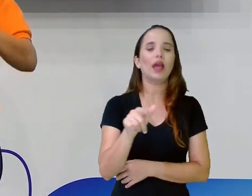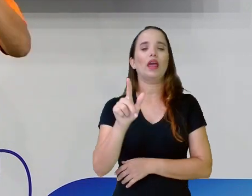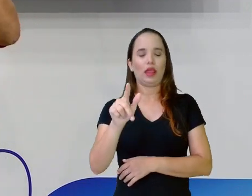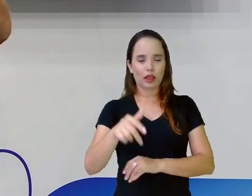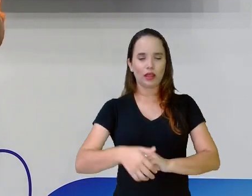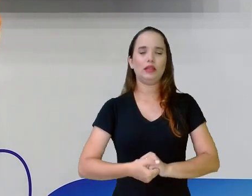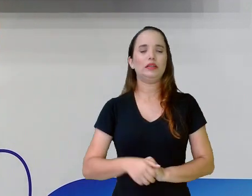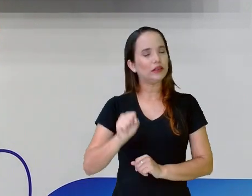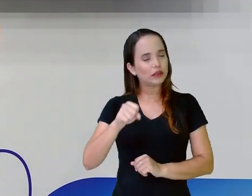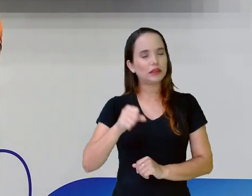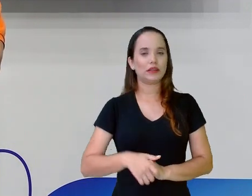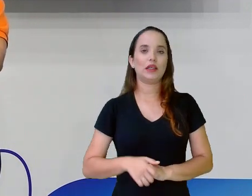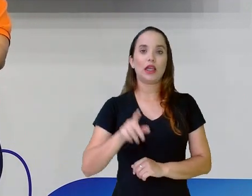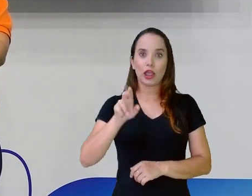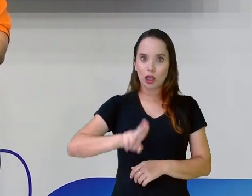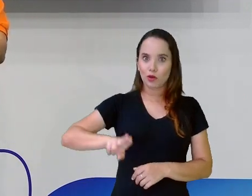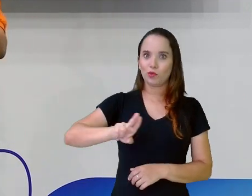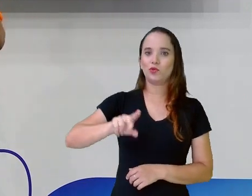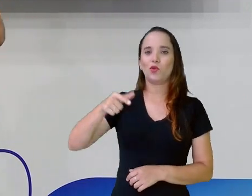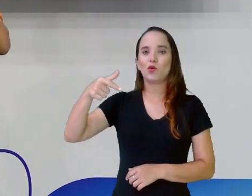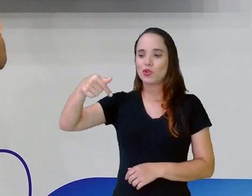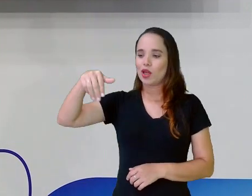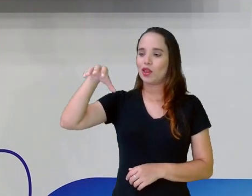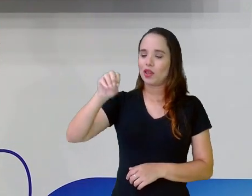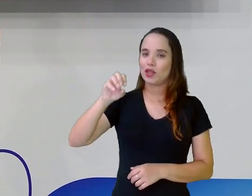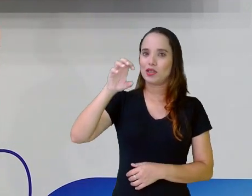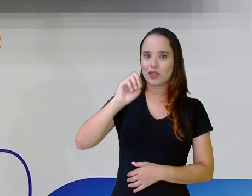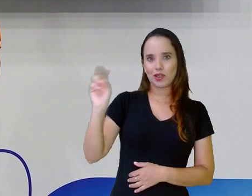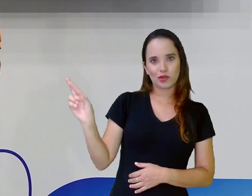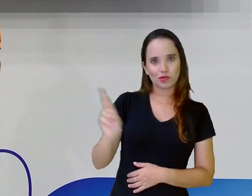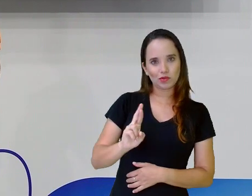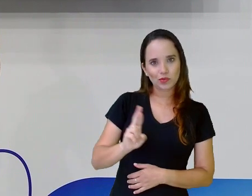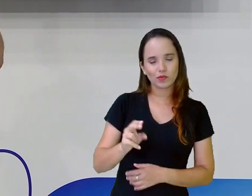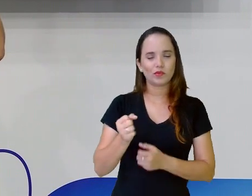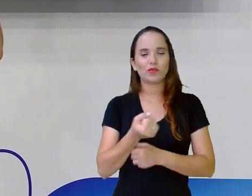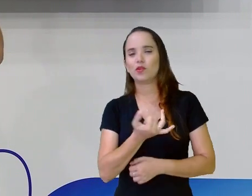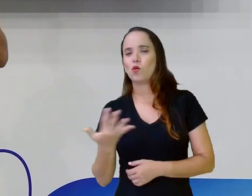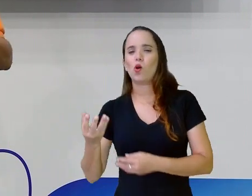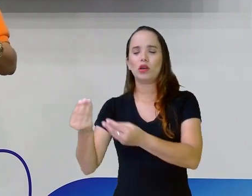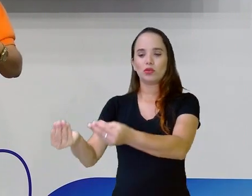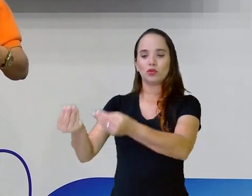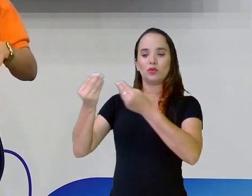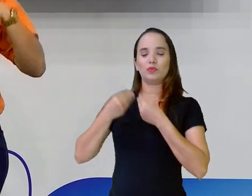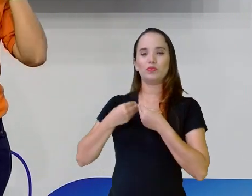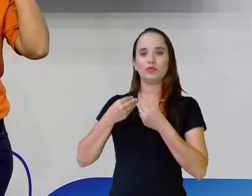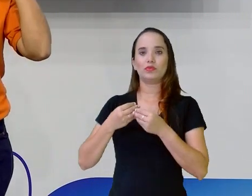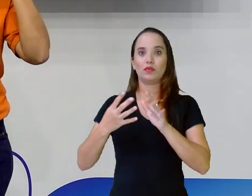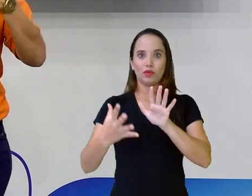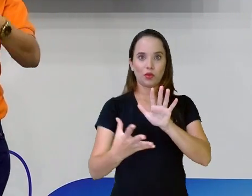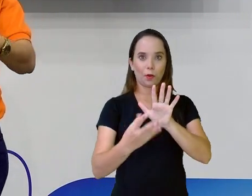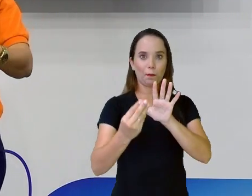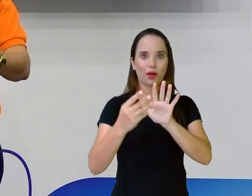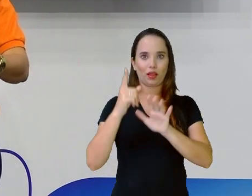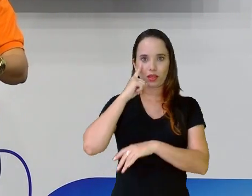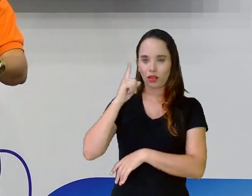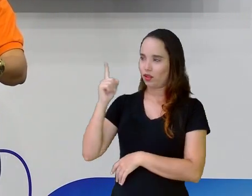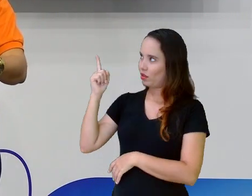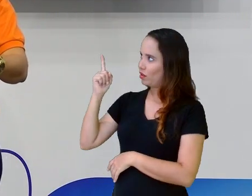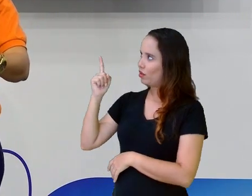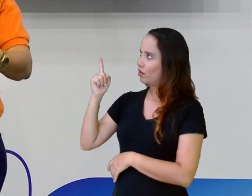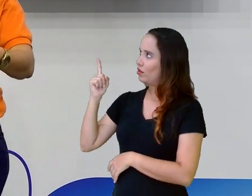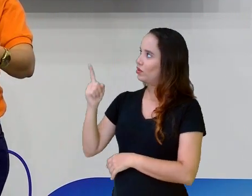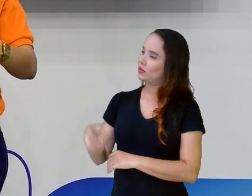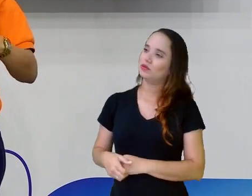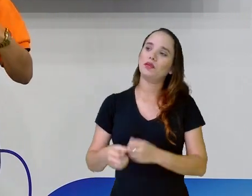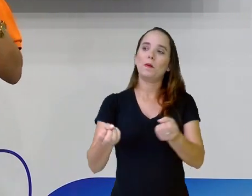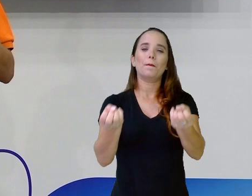pagou com R$700, não é isso? Quanto ele receberá de troco? Printa a tela, manda a tua resposta para mim